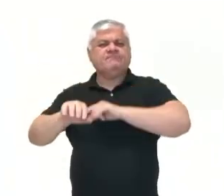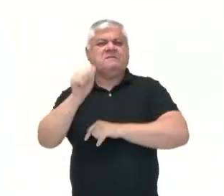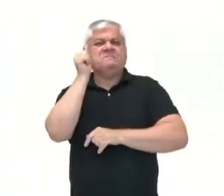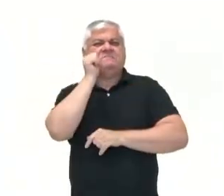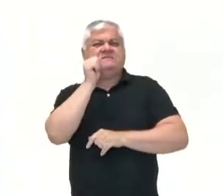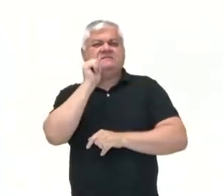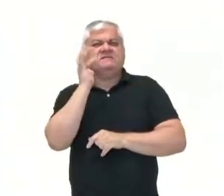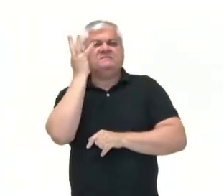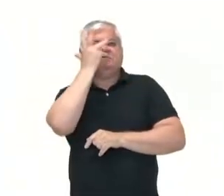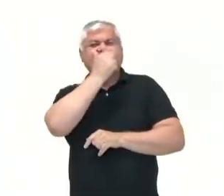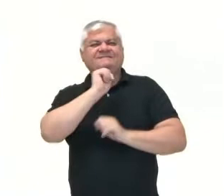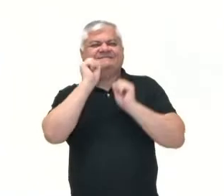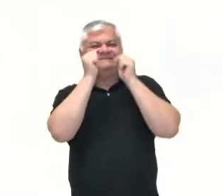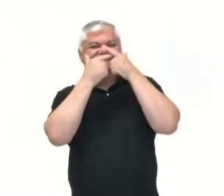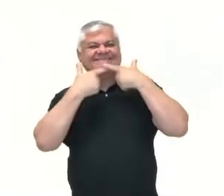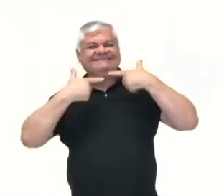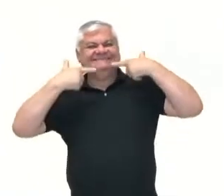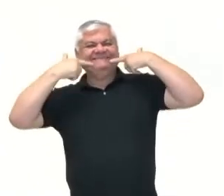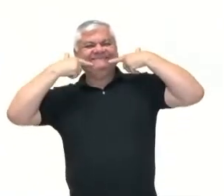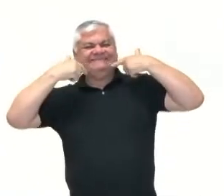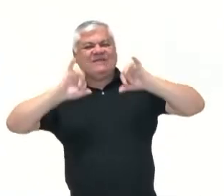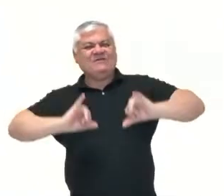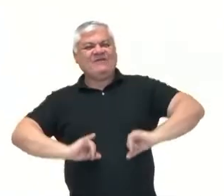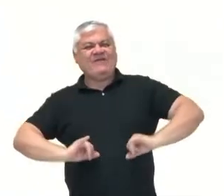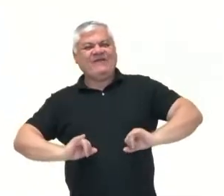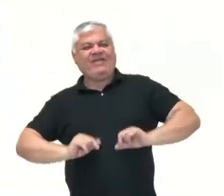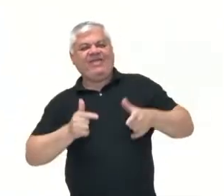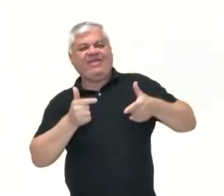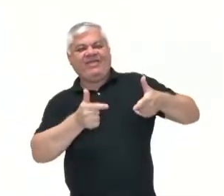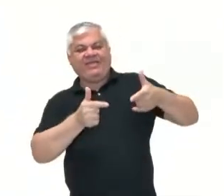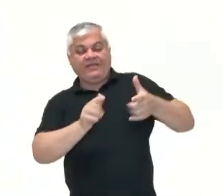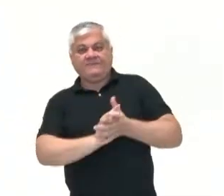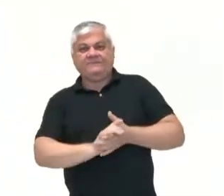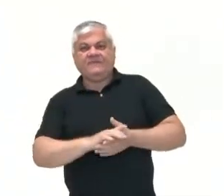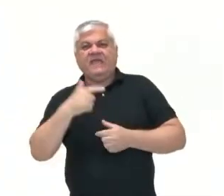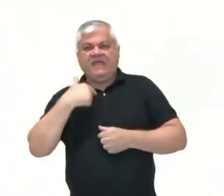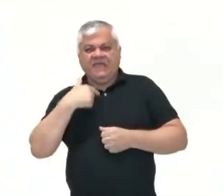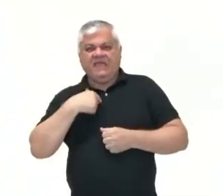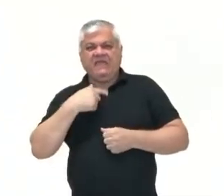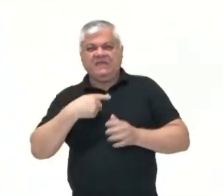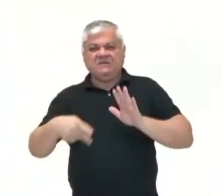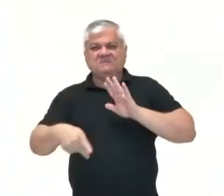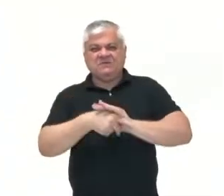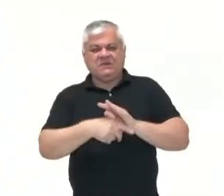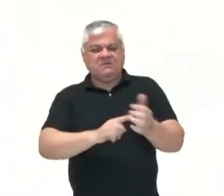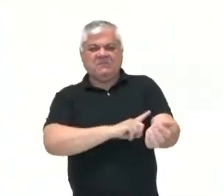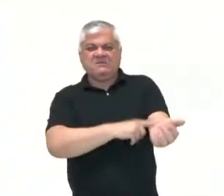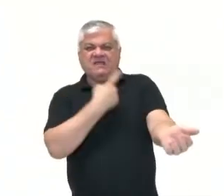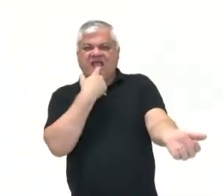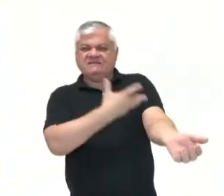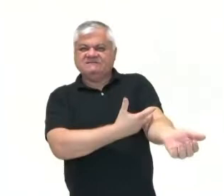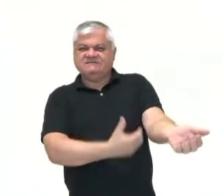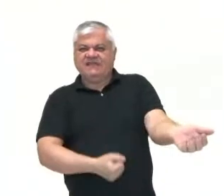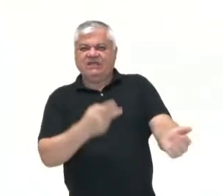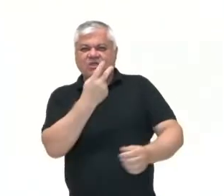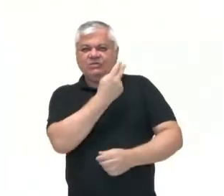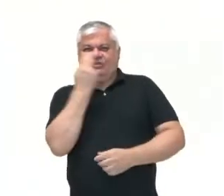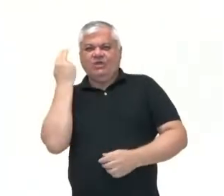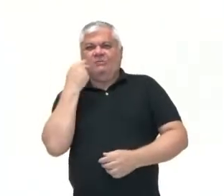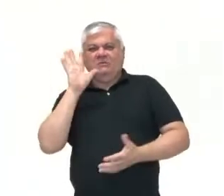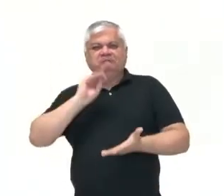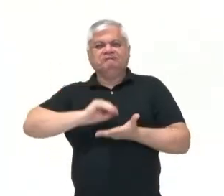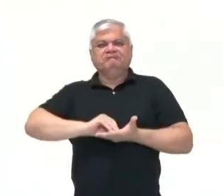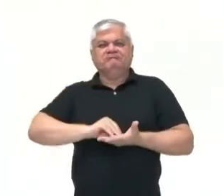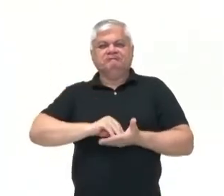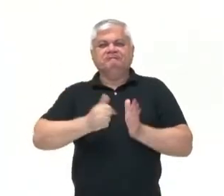de riso na boca, zomba no sofrer. Não nego meu sangue, não nego meu nome, né? Então